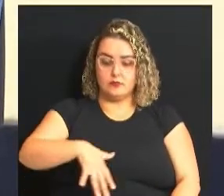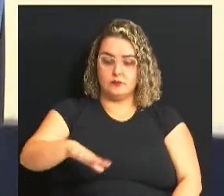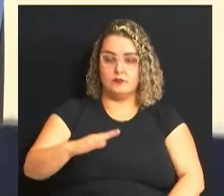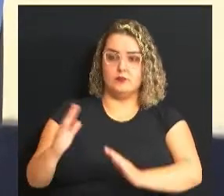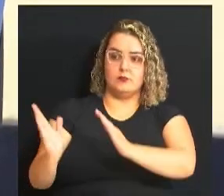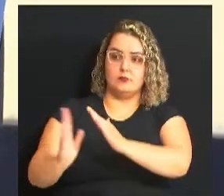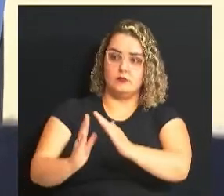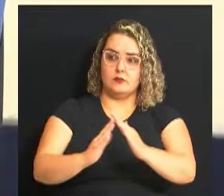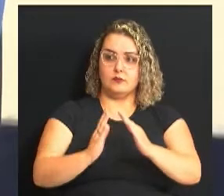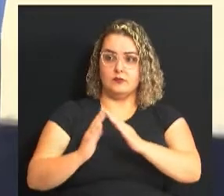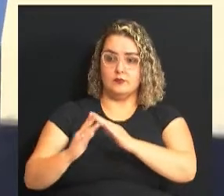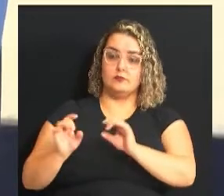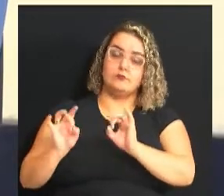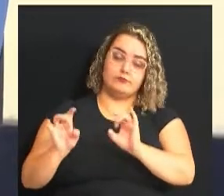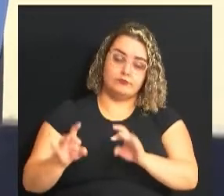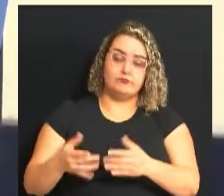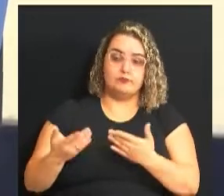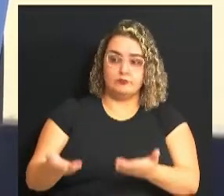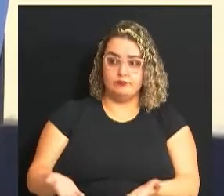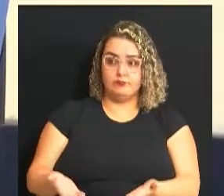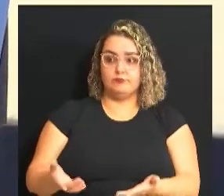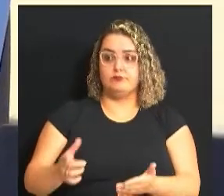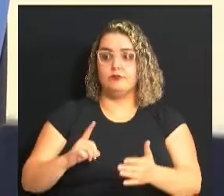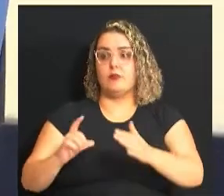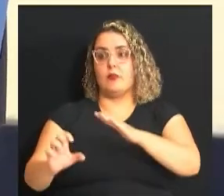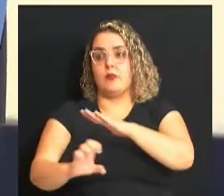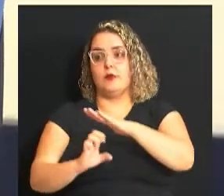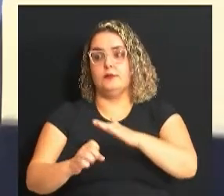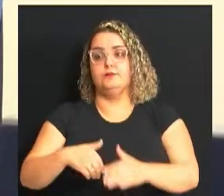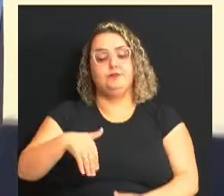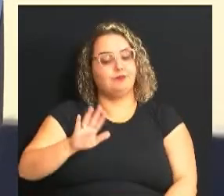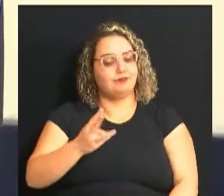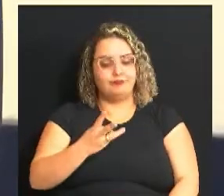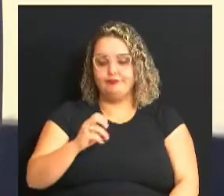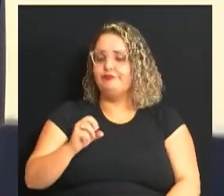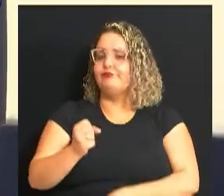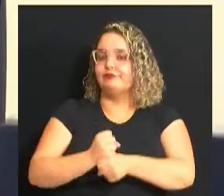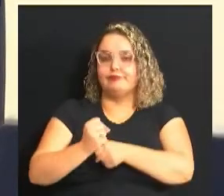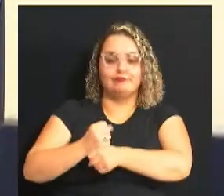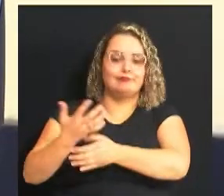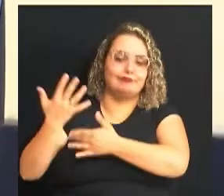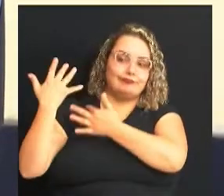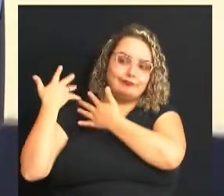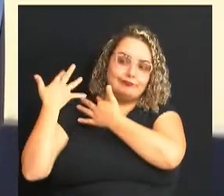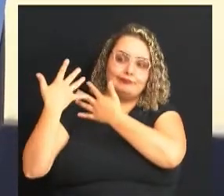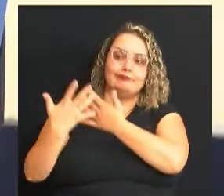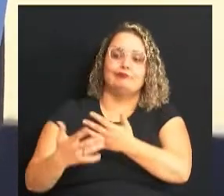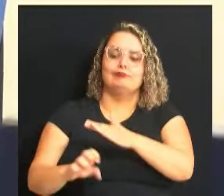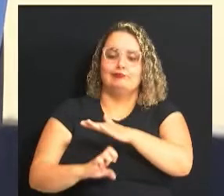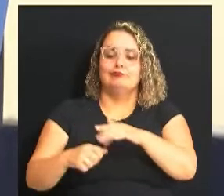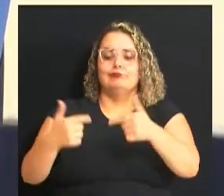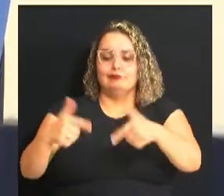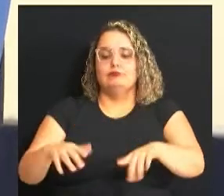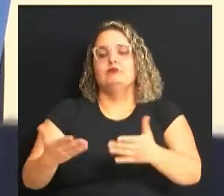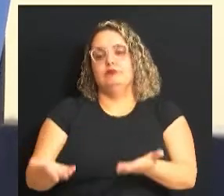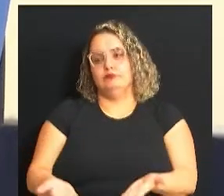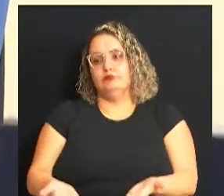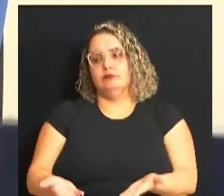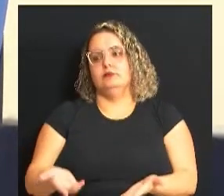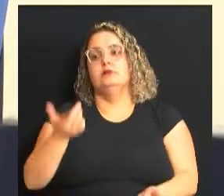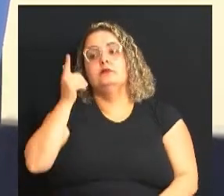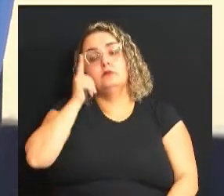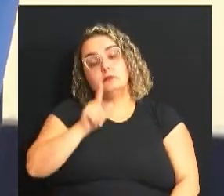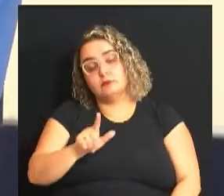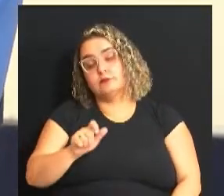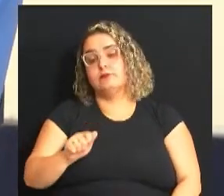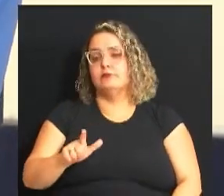lá, né? E há empresas há mais de 30 anos funcionando naquele local. E hoje, por não conseguirem o